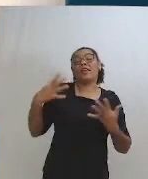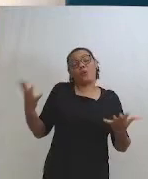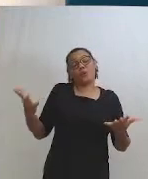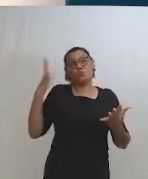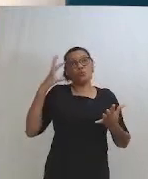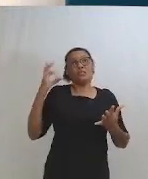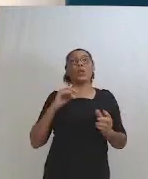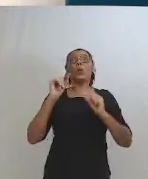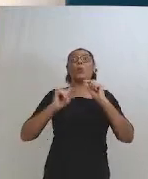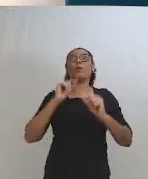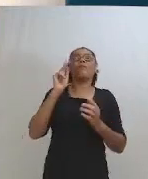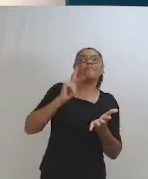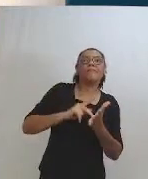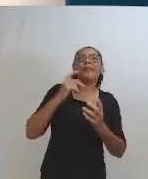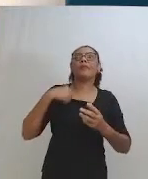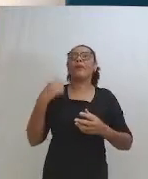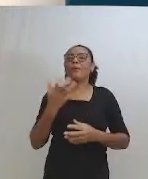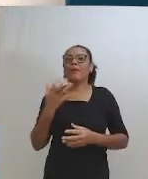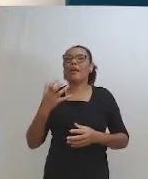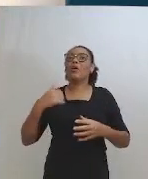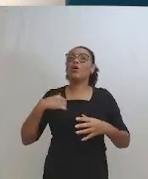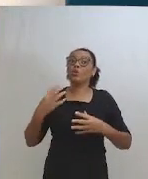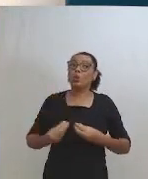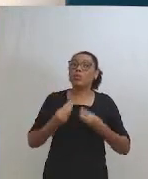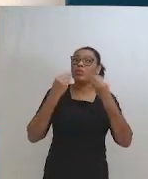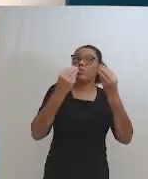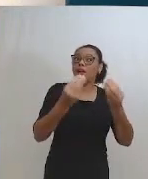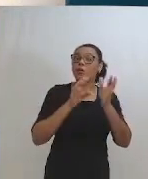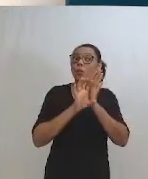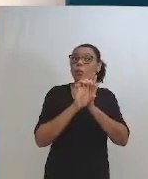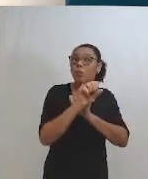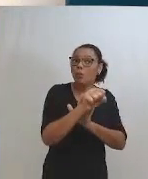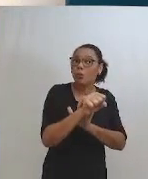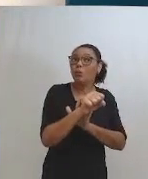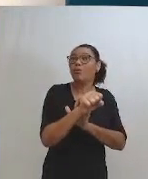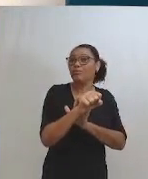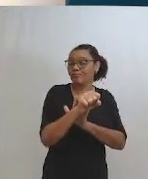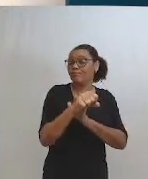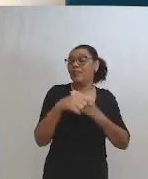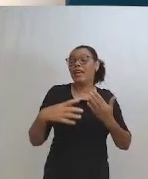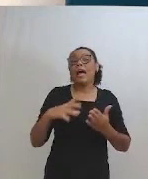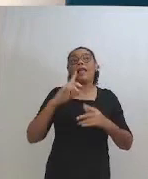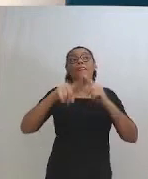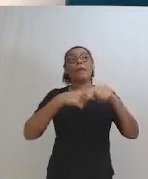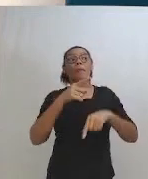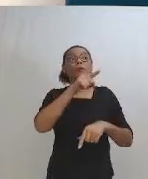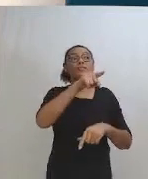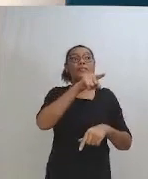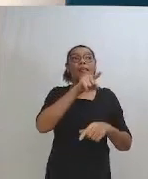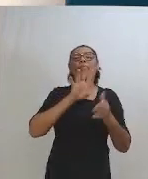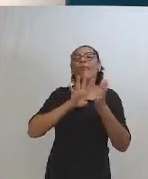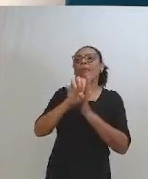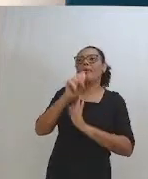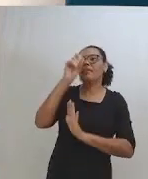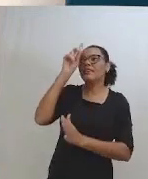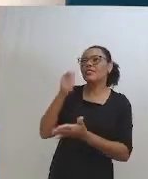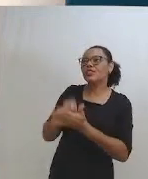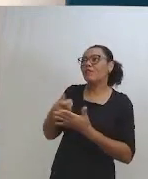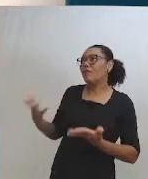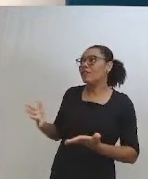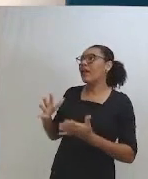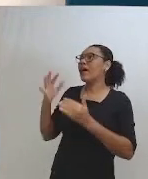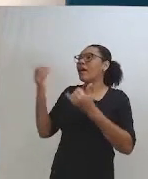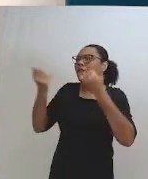de informar. Não. Agora, o Google que vai ter que decidir. Eu vou dar informação o quê? Eu vou dar informação de contato? Eu vou dar informação